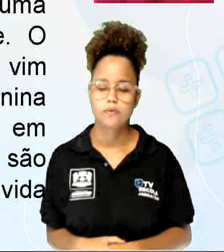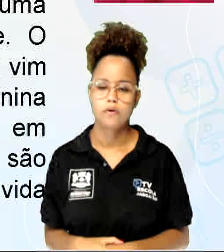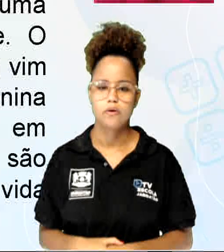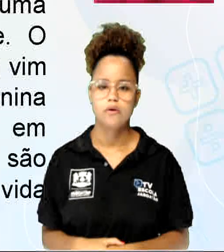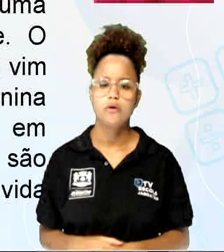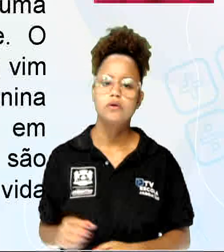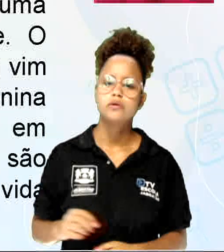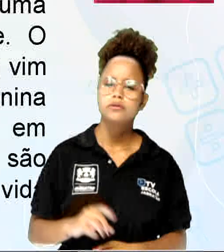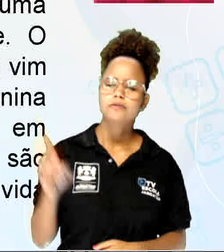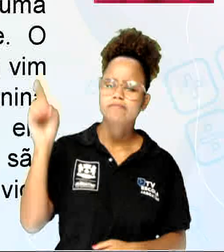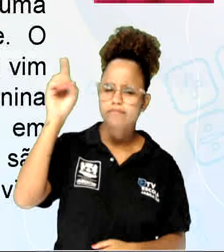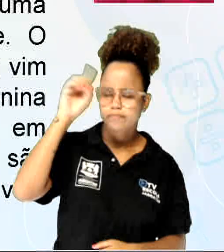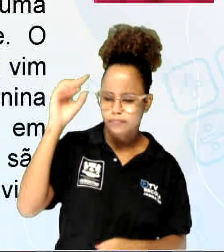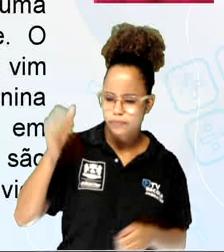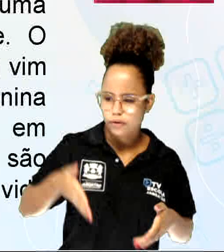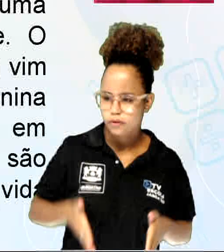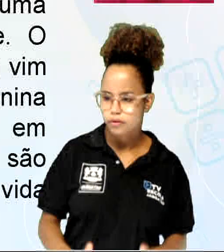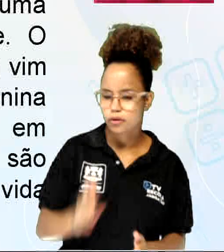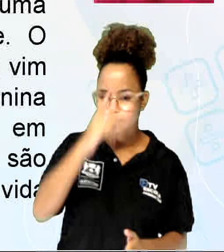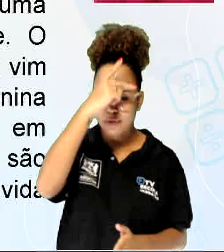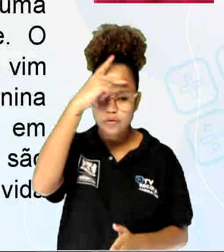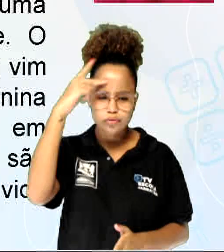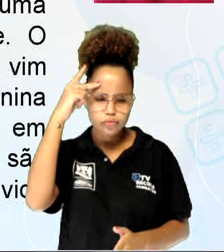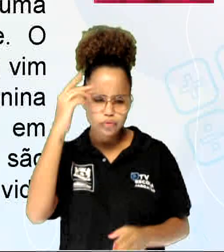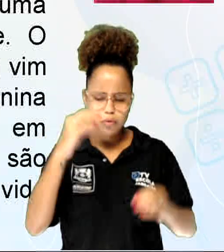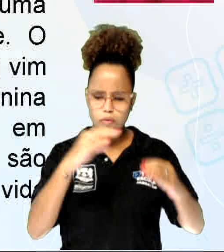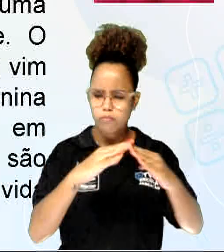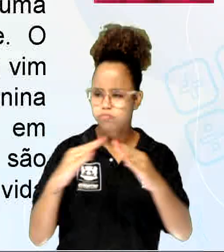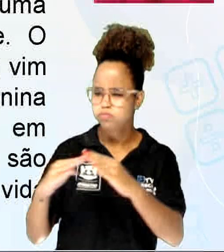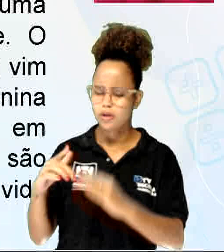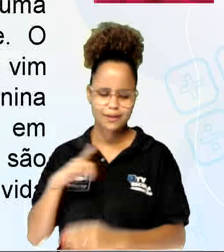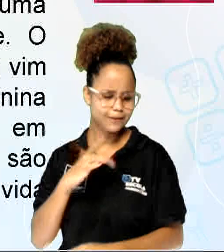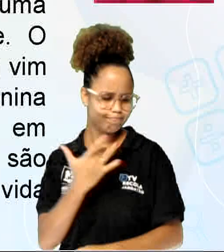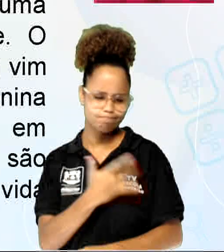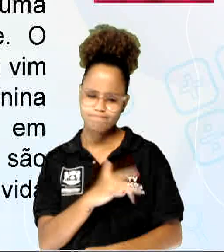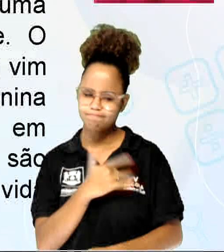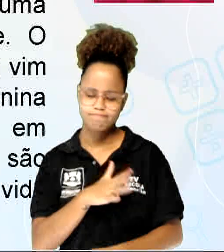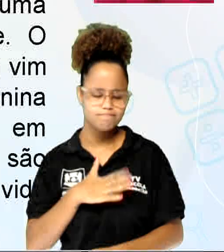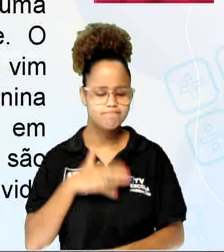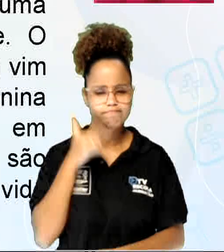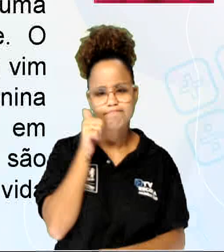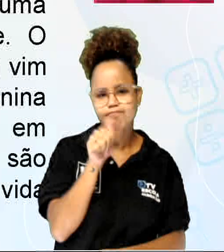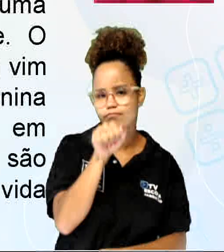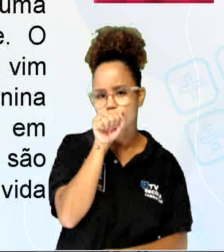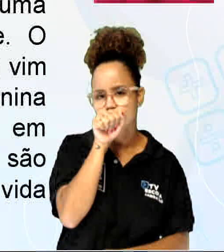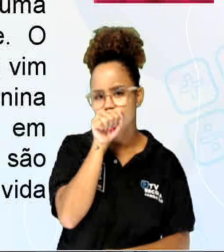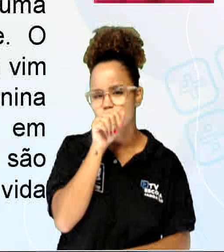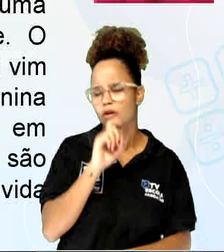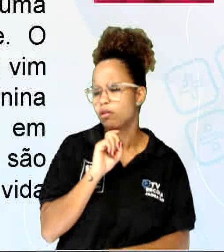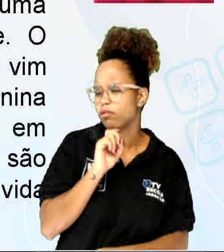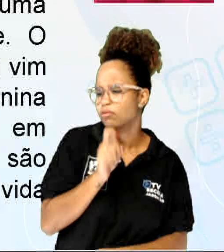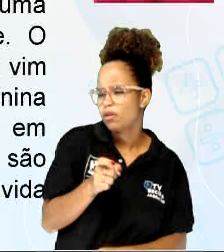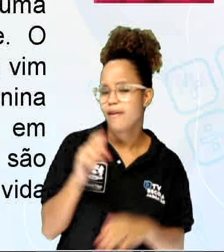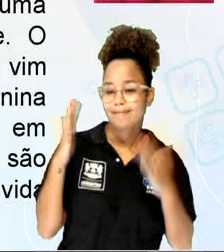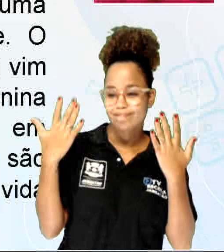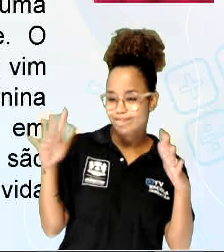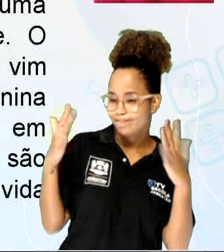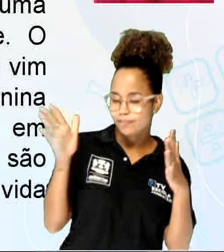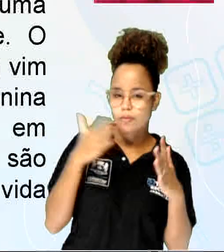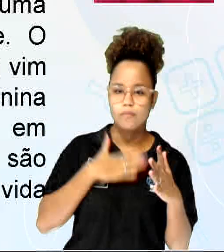as pessoas da nossa aldeia tiveram pena da minha mãe e ninguém deu os parabéns a meu pai.